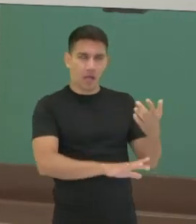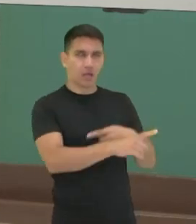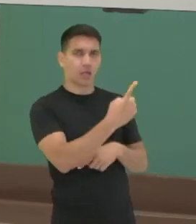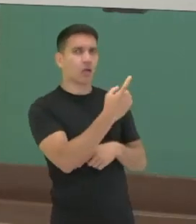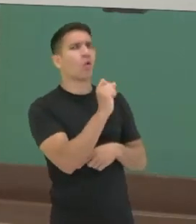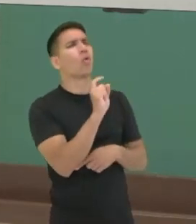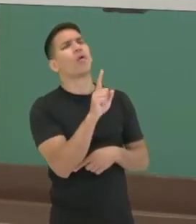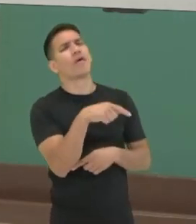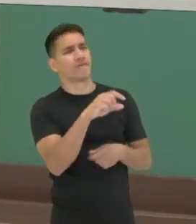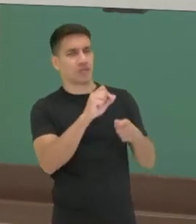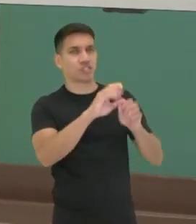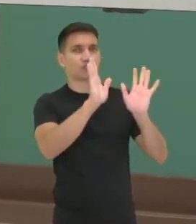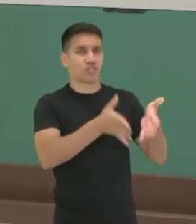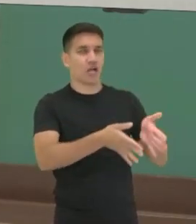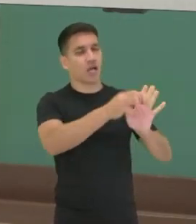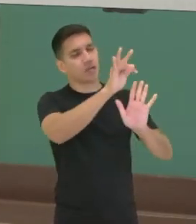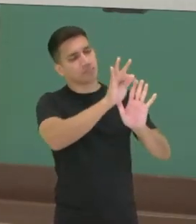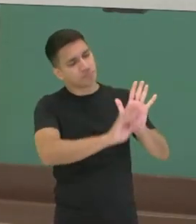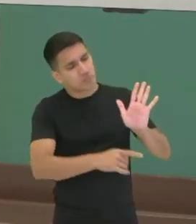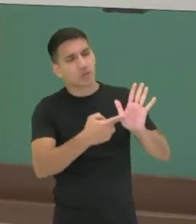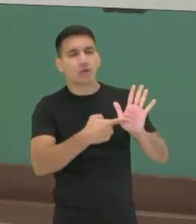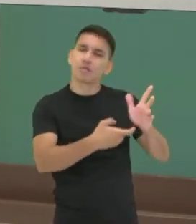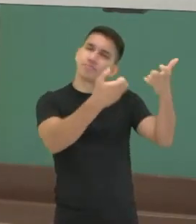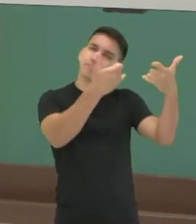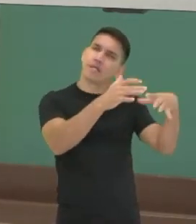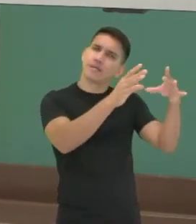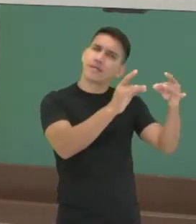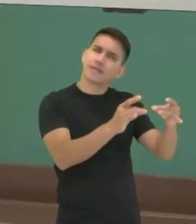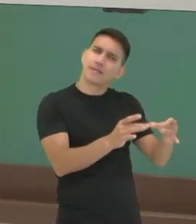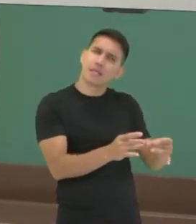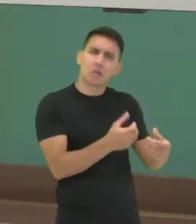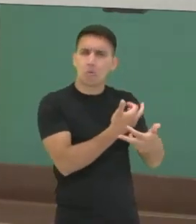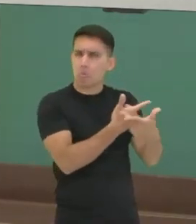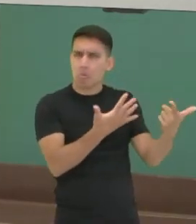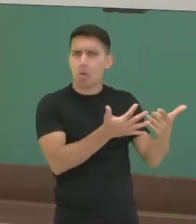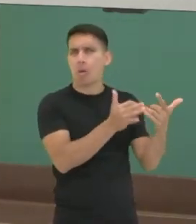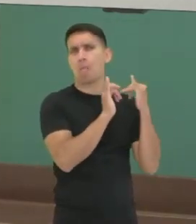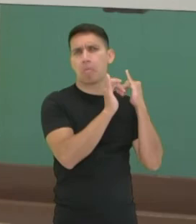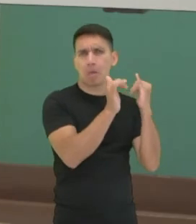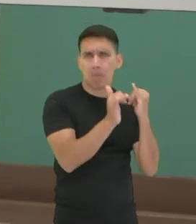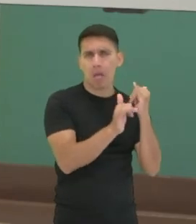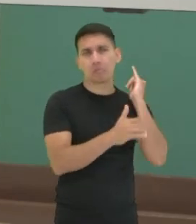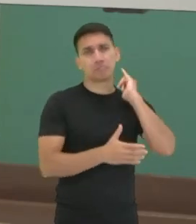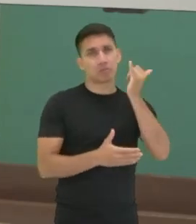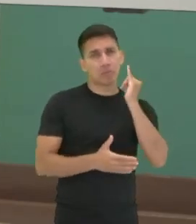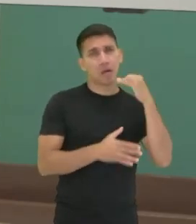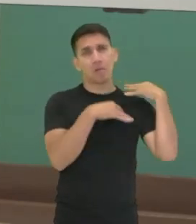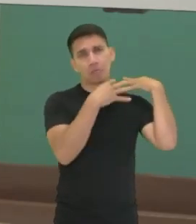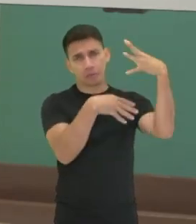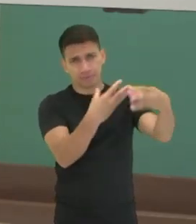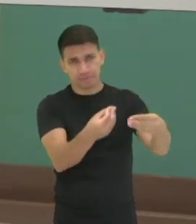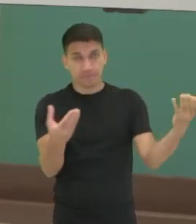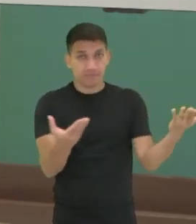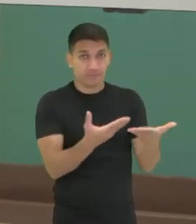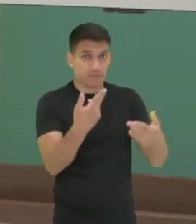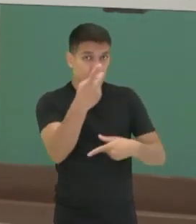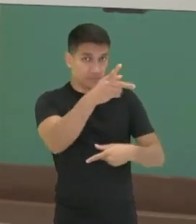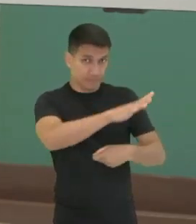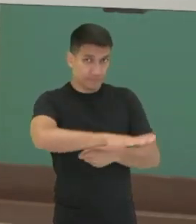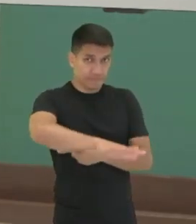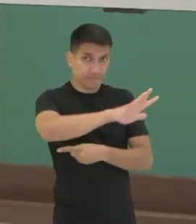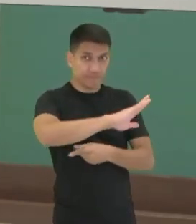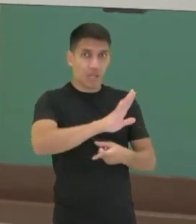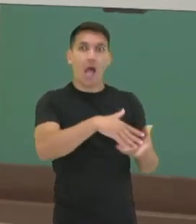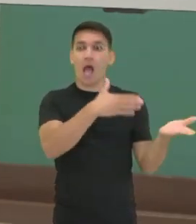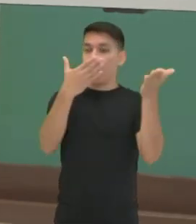uma narrativa, descreveram algum conto, lenda, mito, fábula da sua região, e agora você fez uma ilustração.